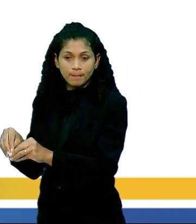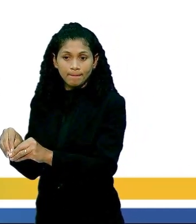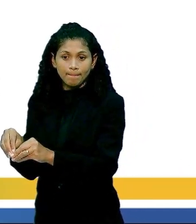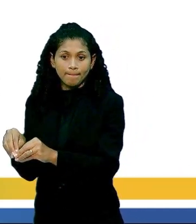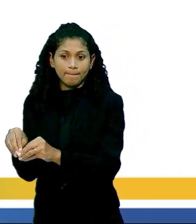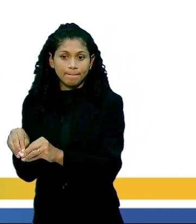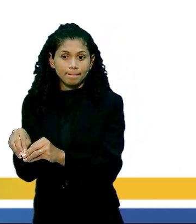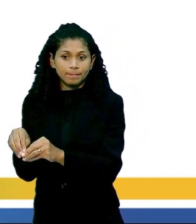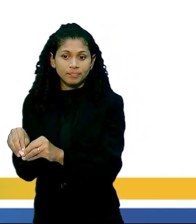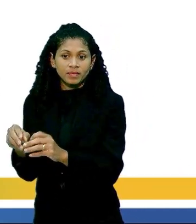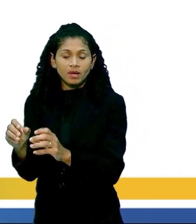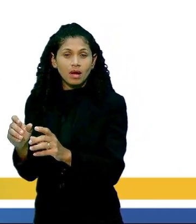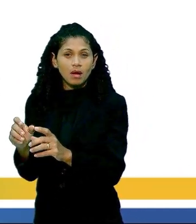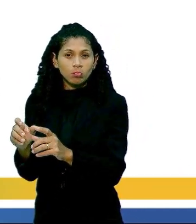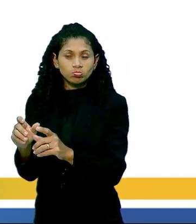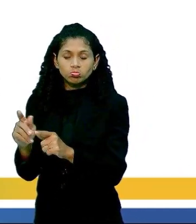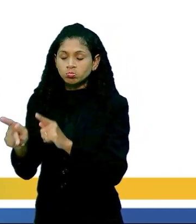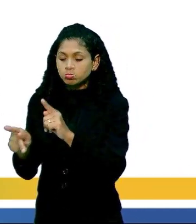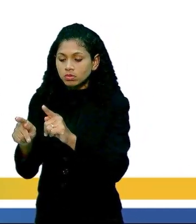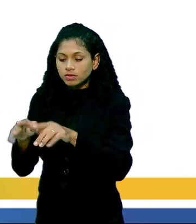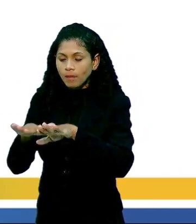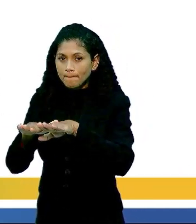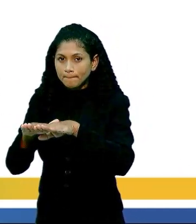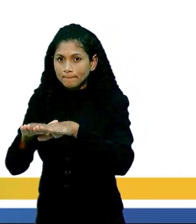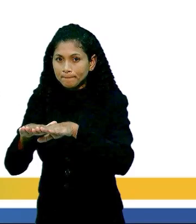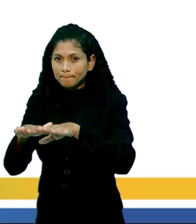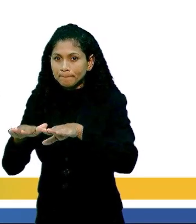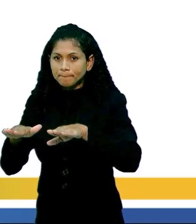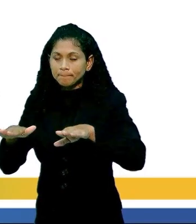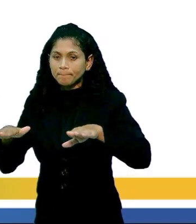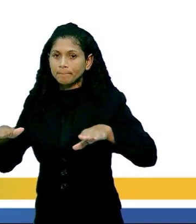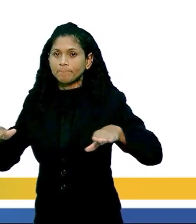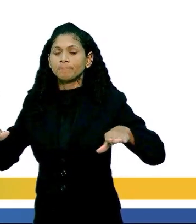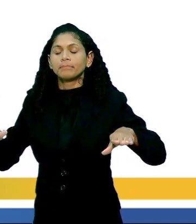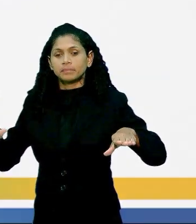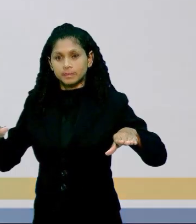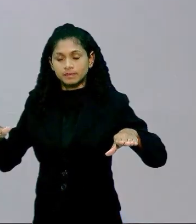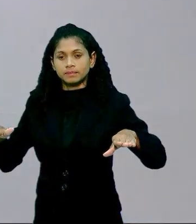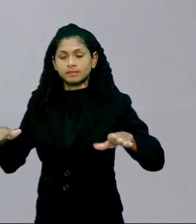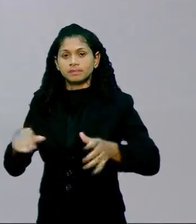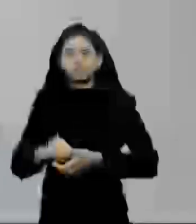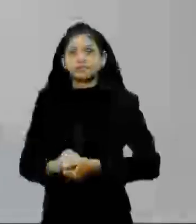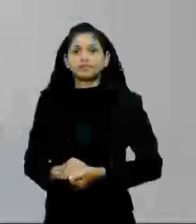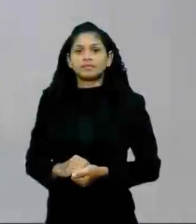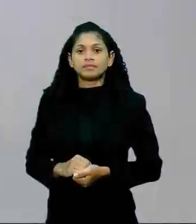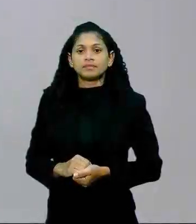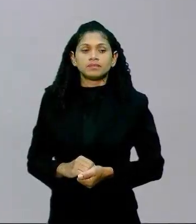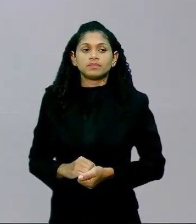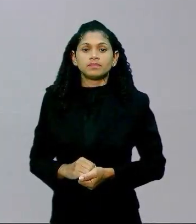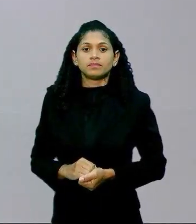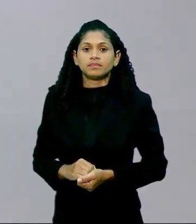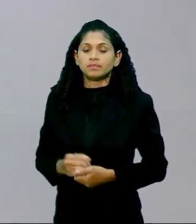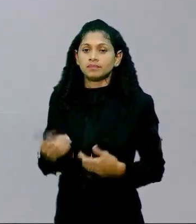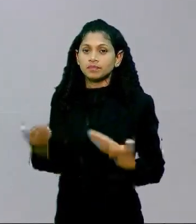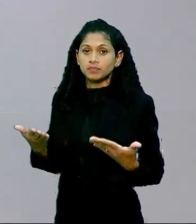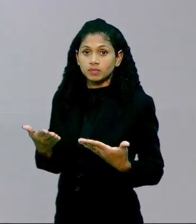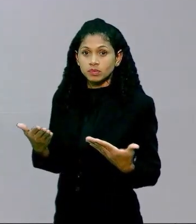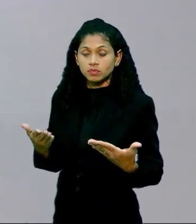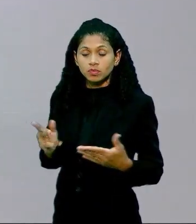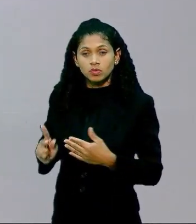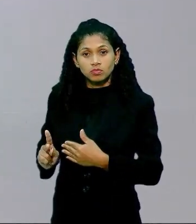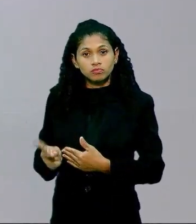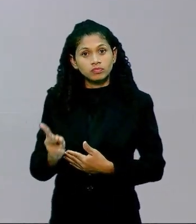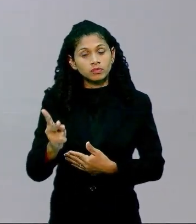a população está estável. Ok? Esse é o comportamento populacional. Agora nós vamos